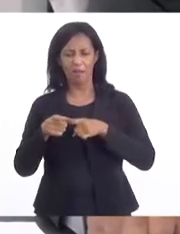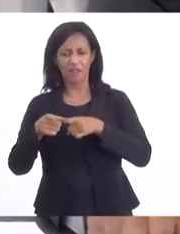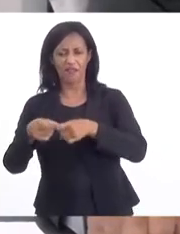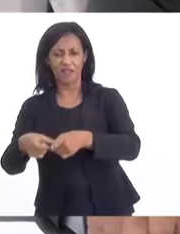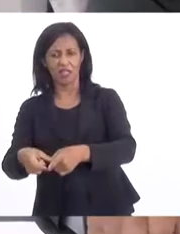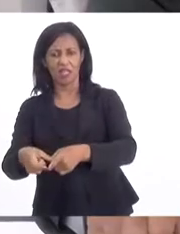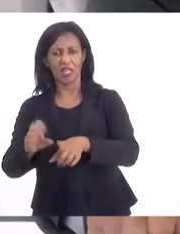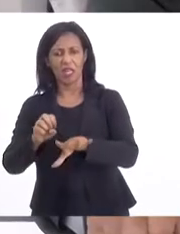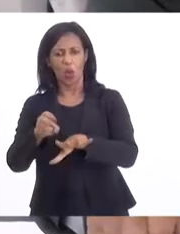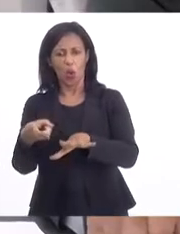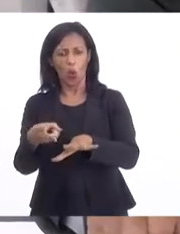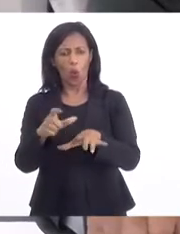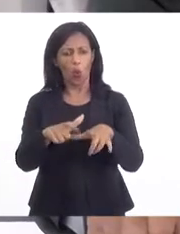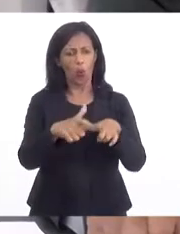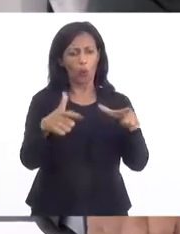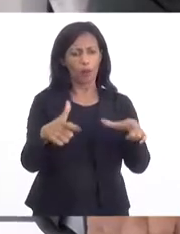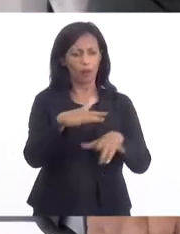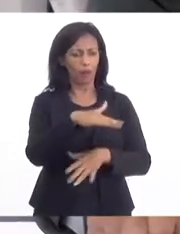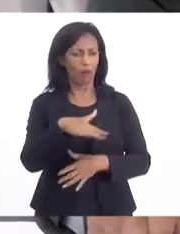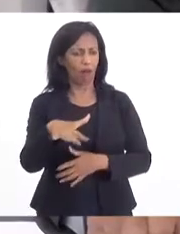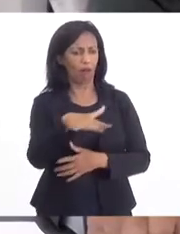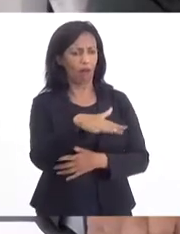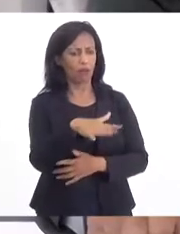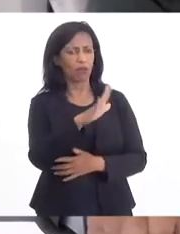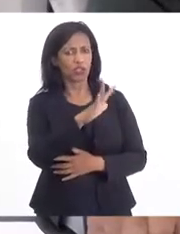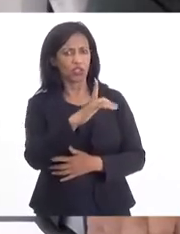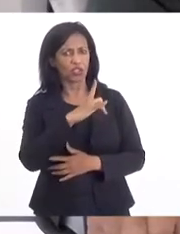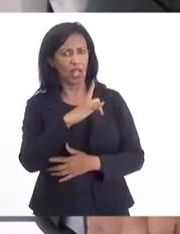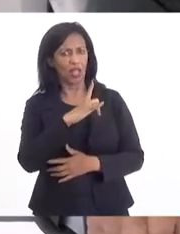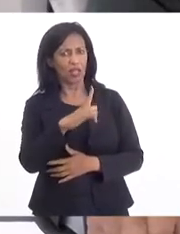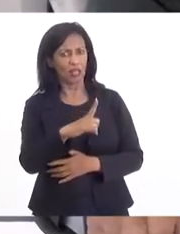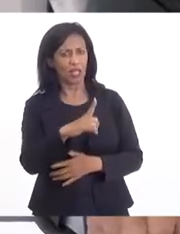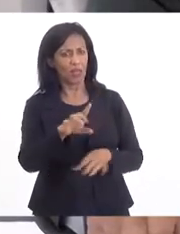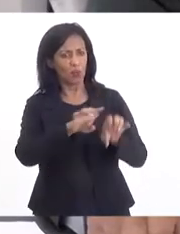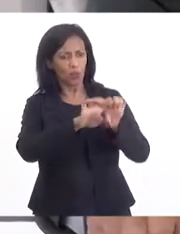as regiões que já têm infraestrutura.